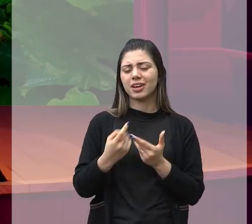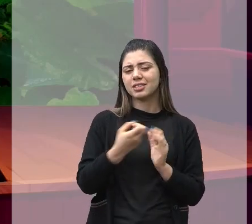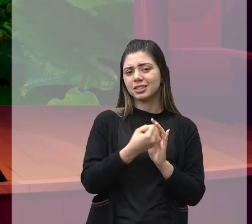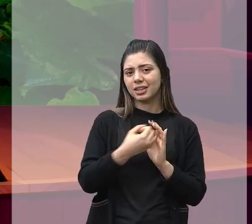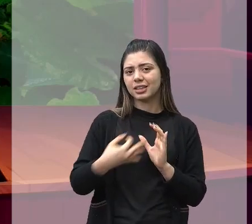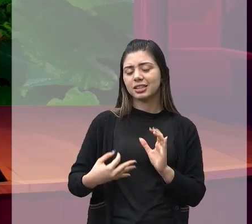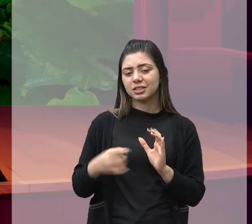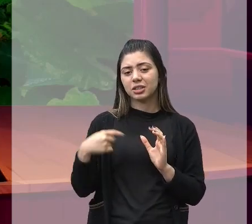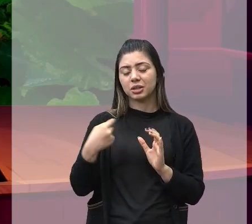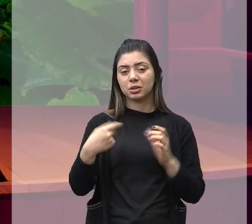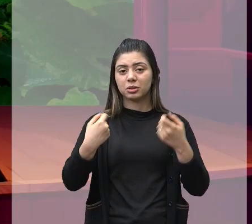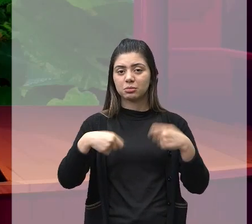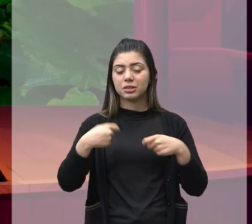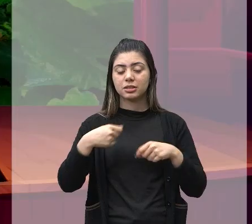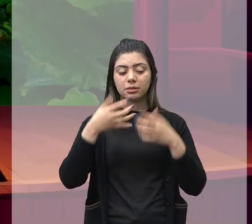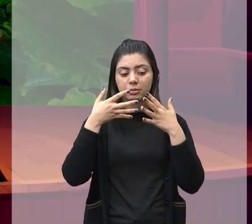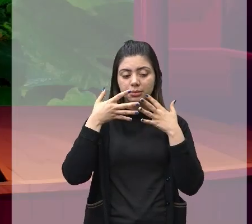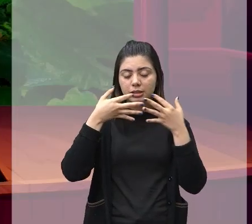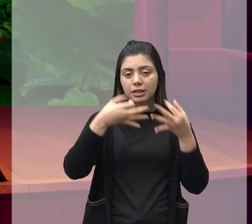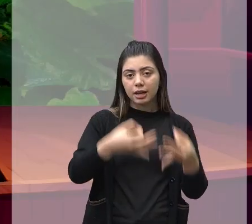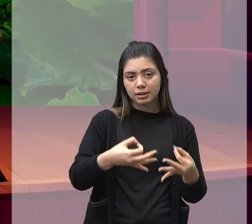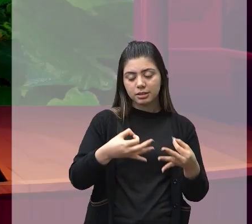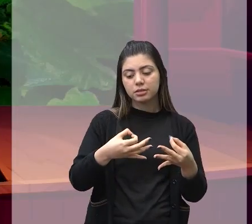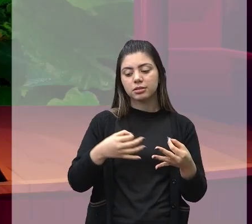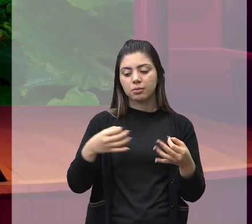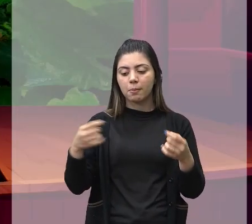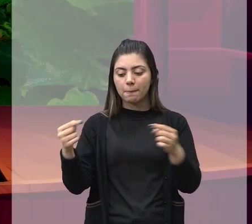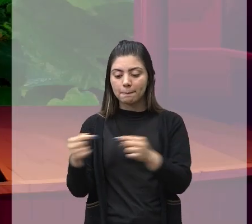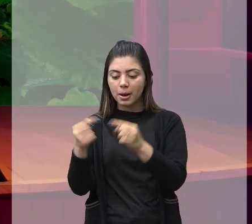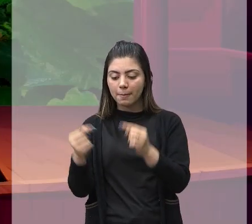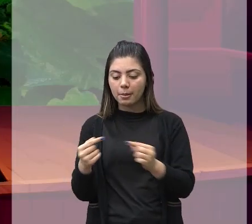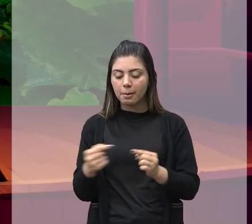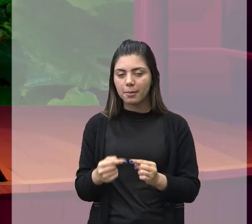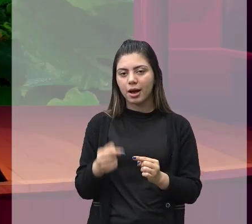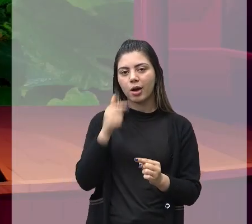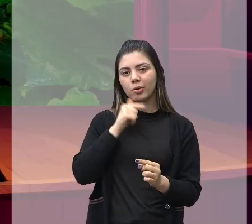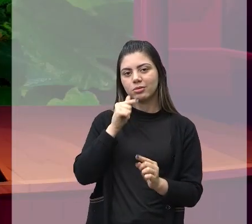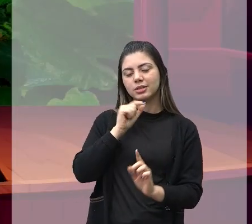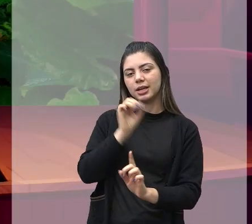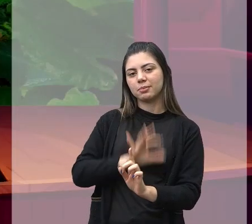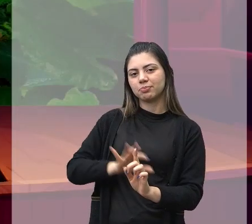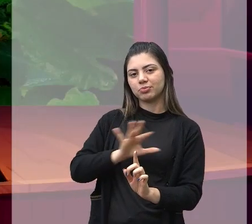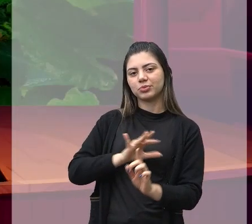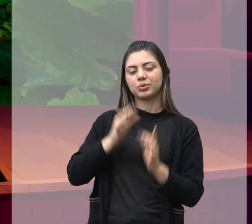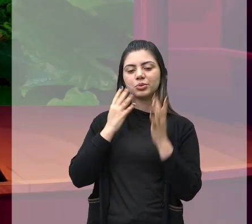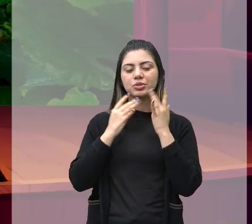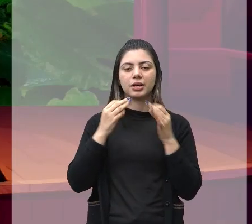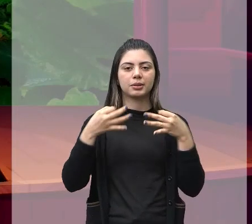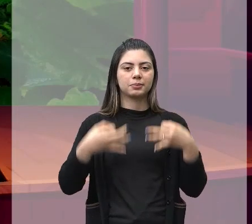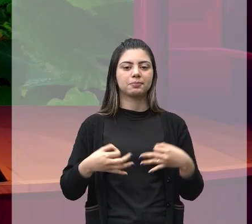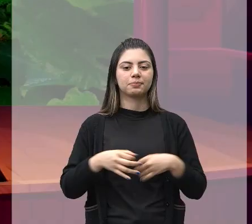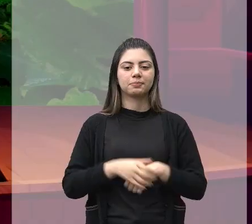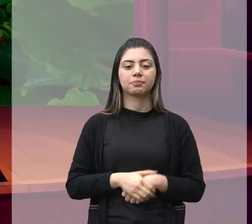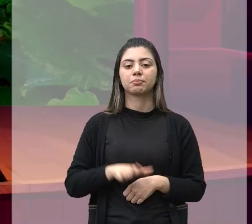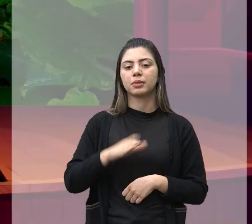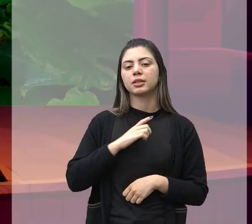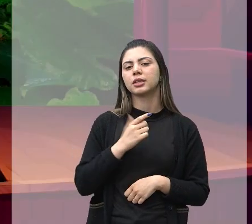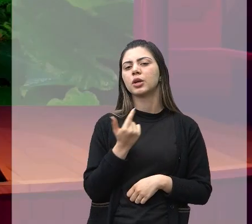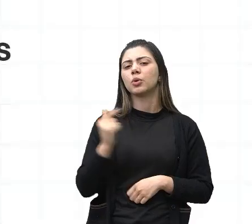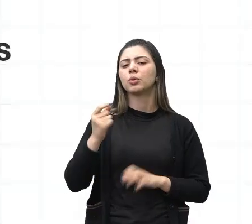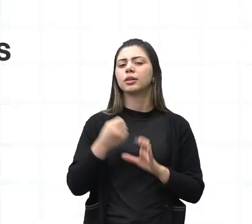que precisam estar alinhados para que a ação cênica aconteça de uma forma eficiente. Outro elemento é